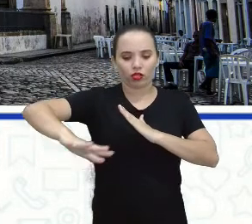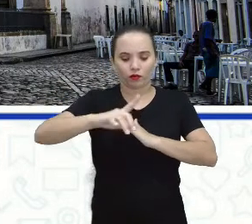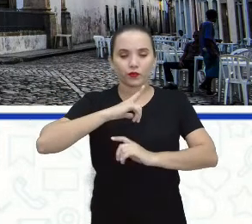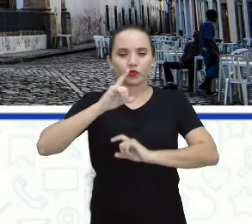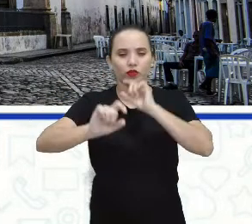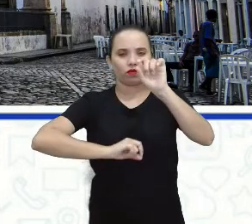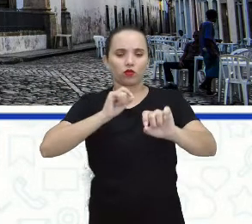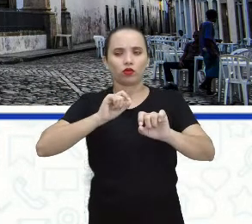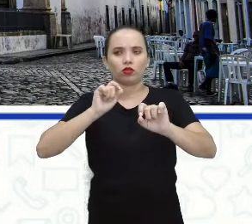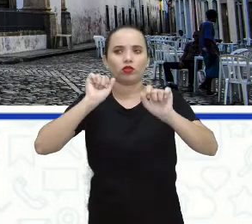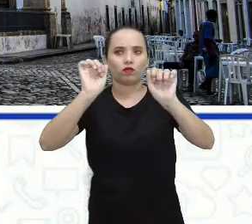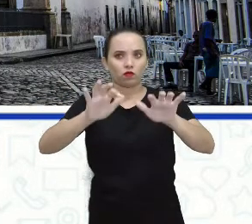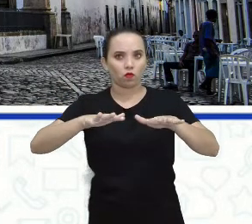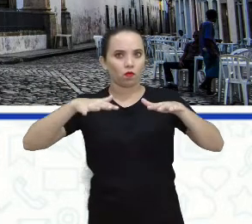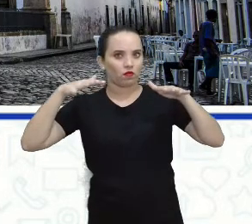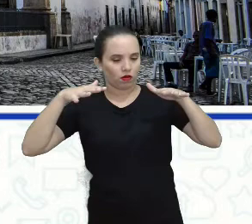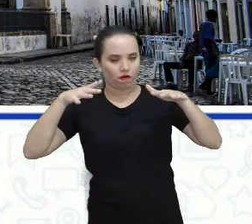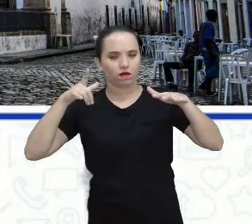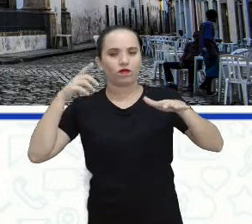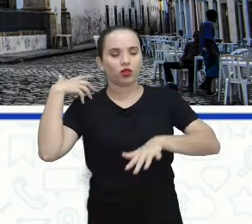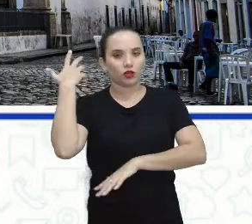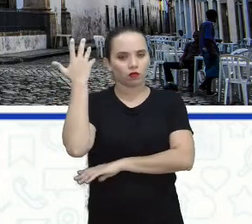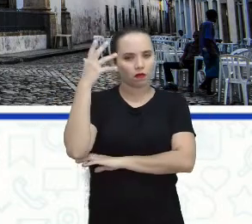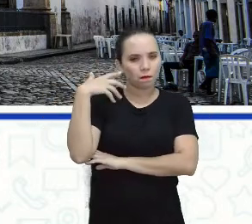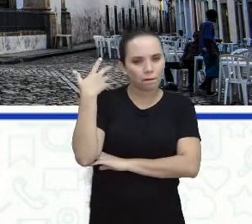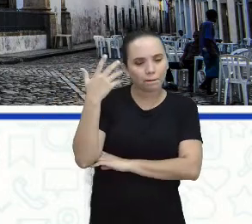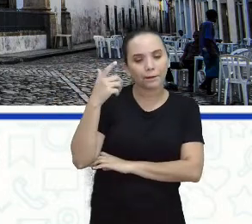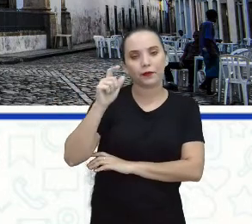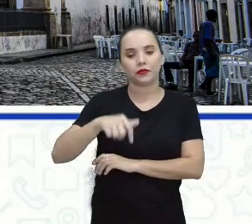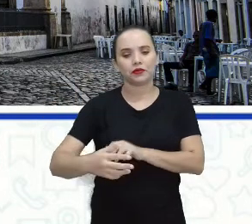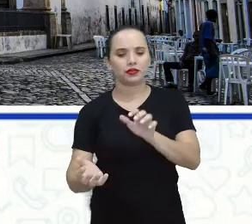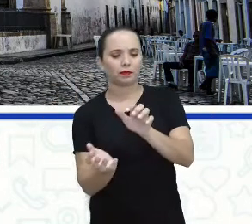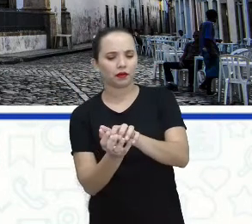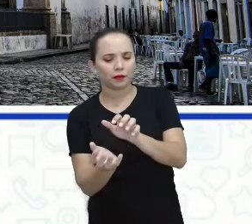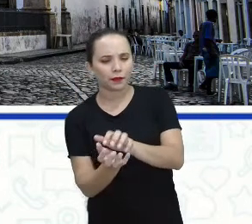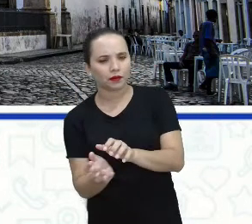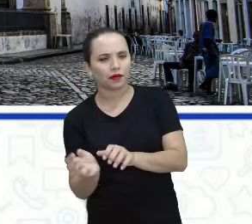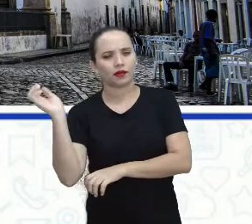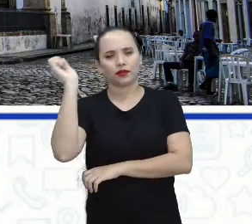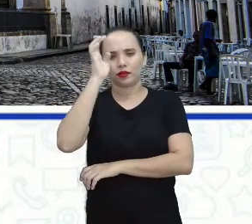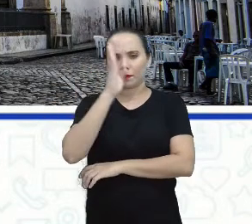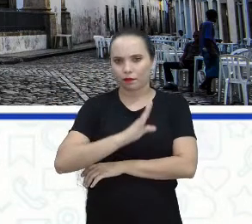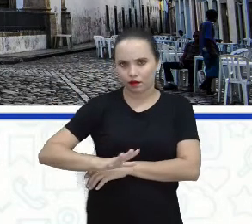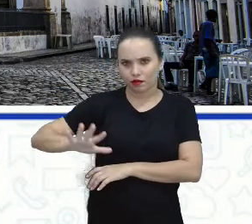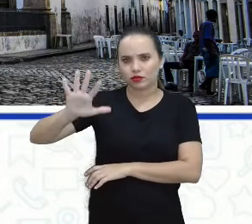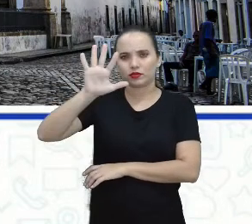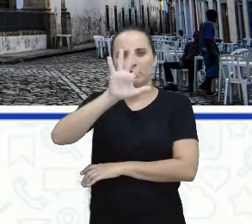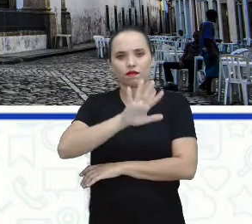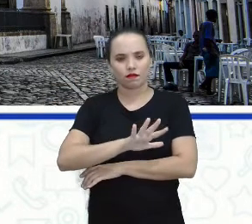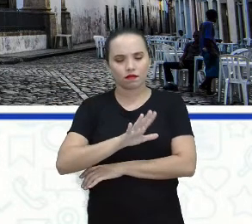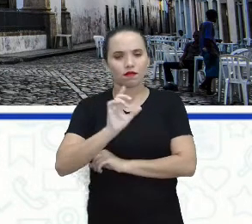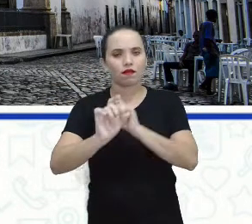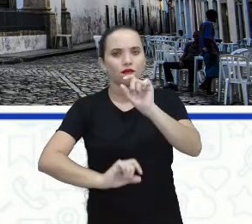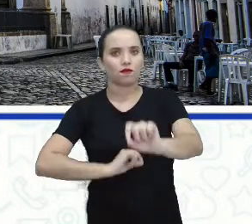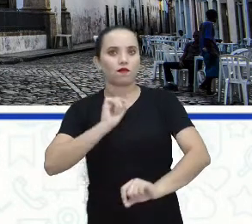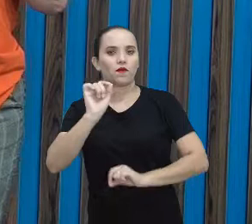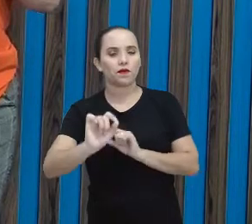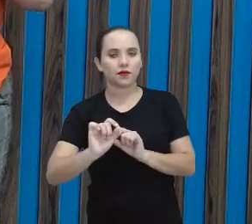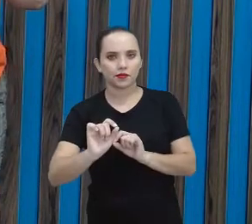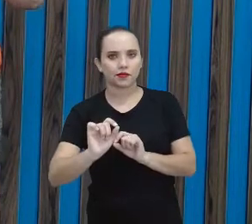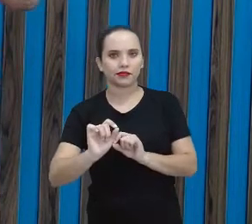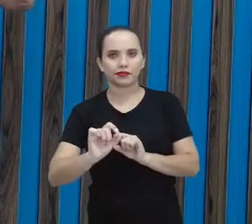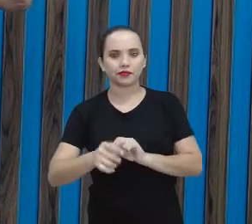de música pernambucana, de música brasileira, que foi o momento